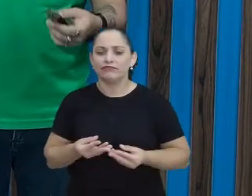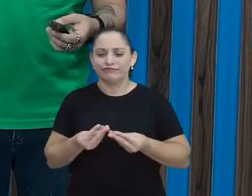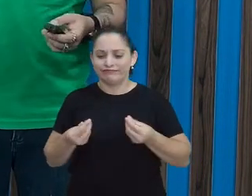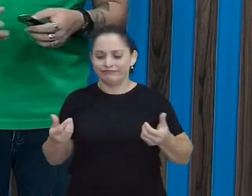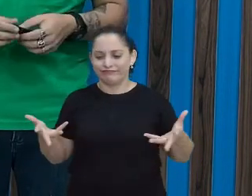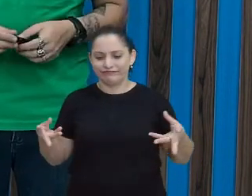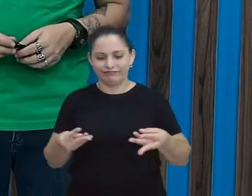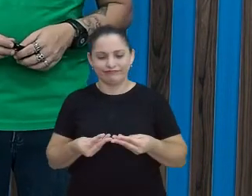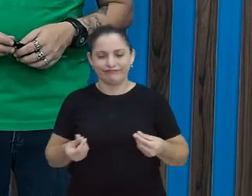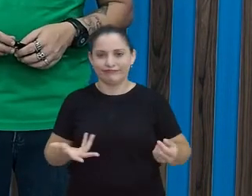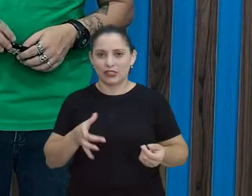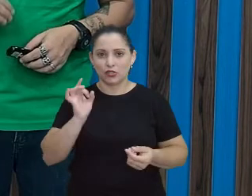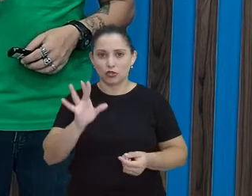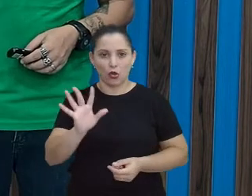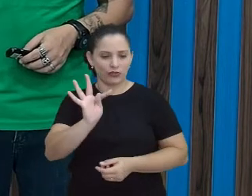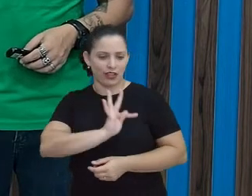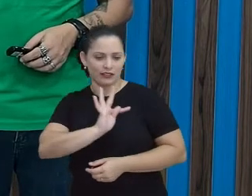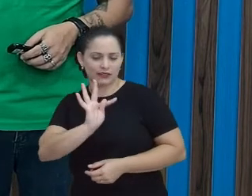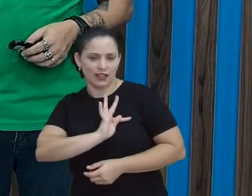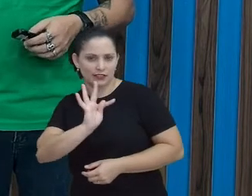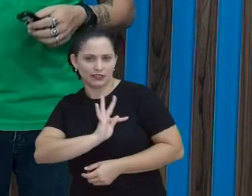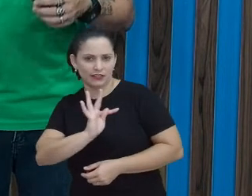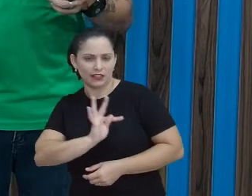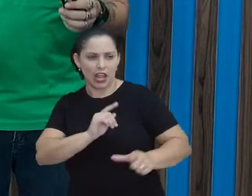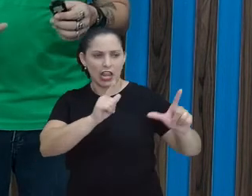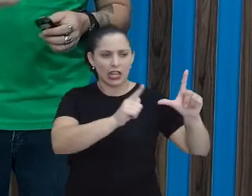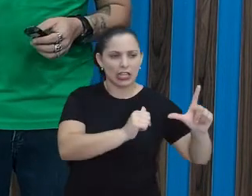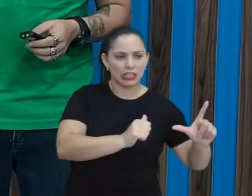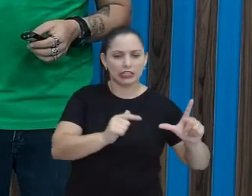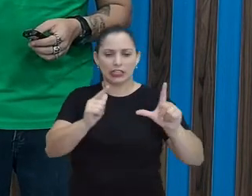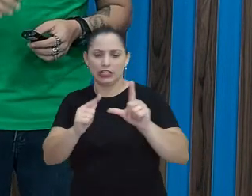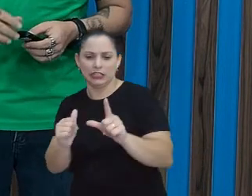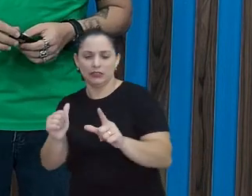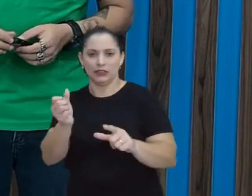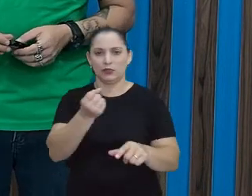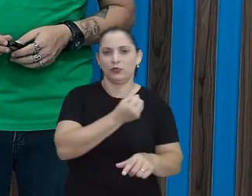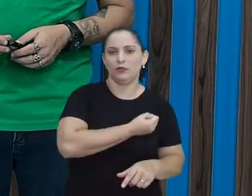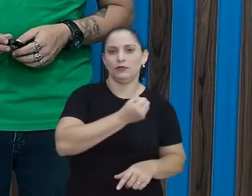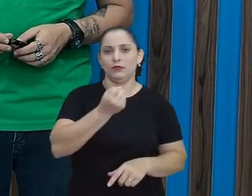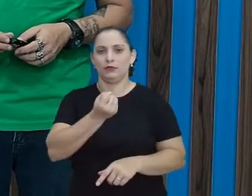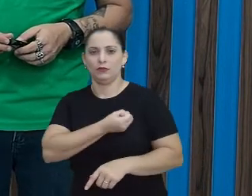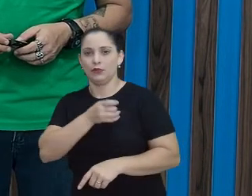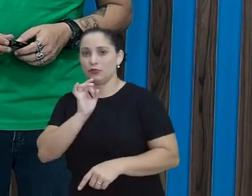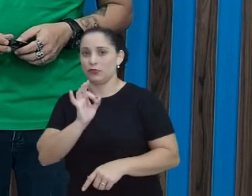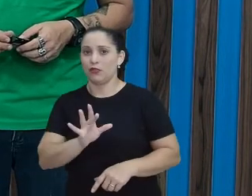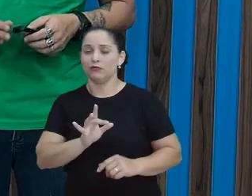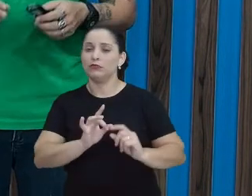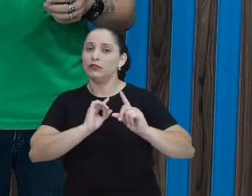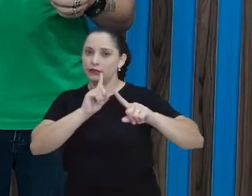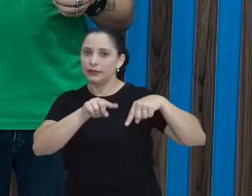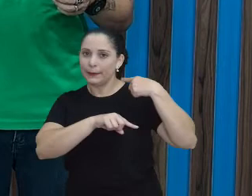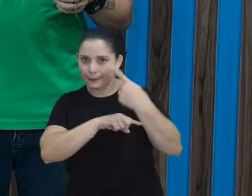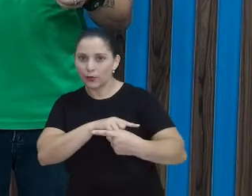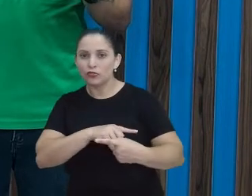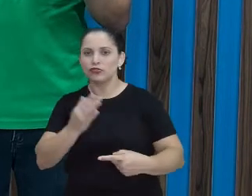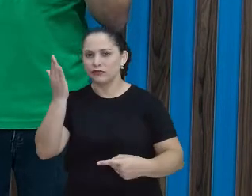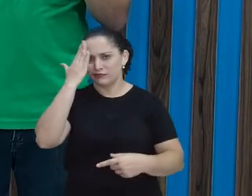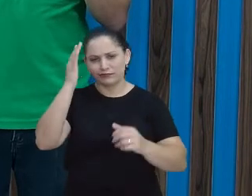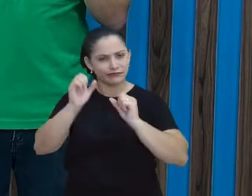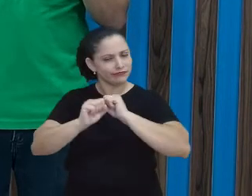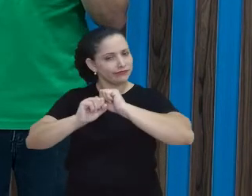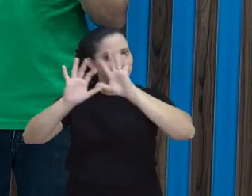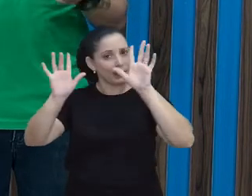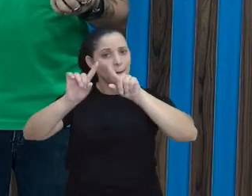só trabalhando a técnica, né? Letra para um lado, número para o outro, que a gente vai tentar entender também nas próximas aulas, e você vai compreender que o